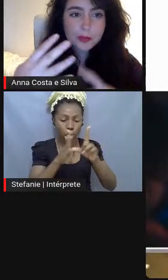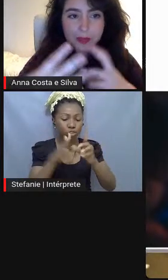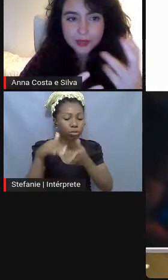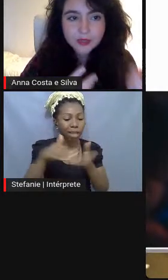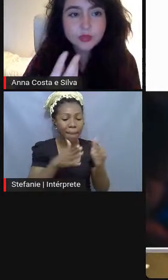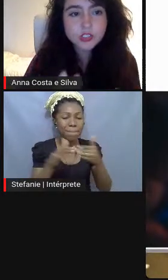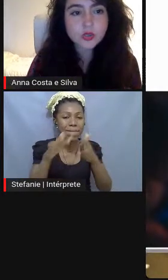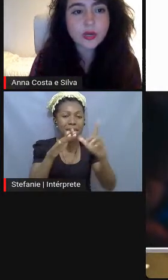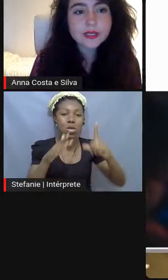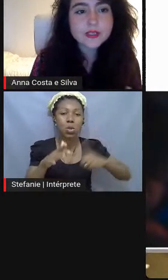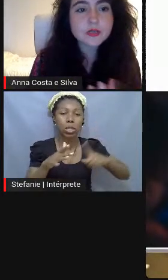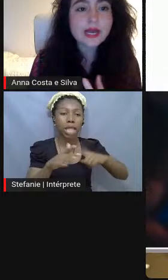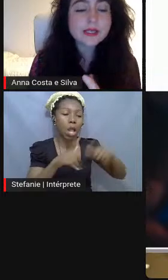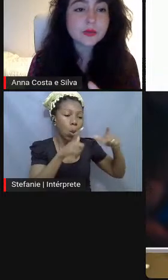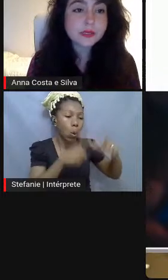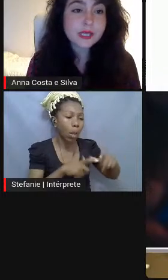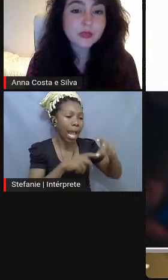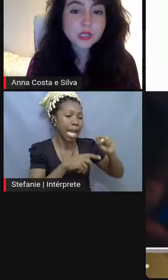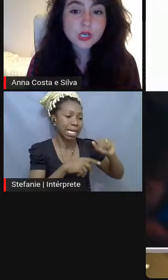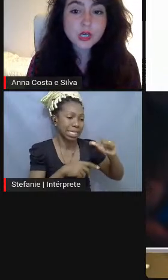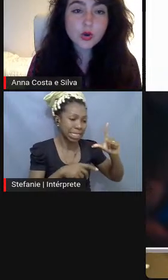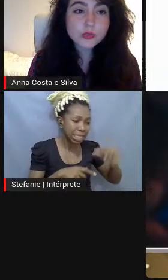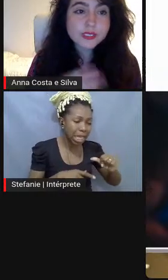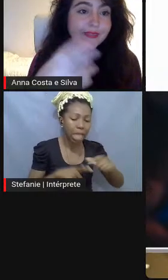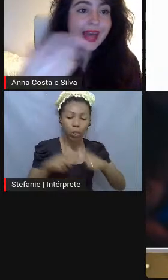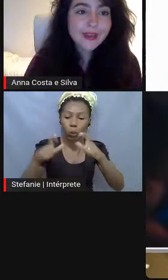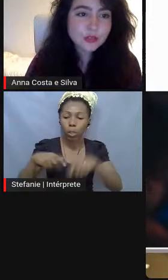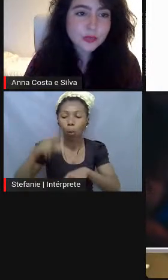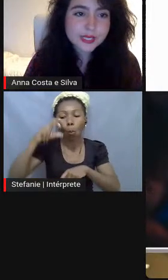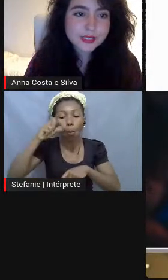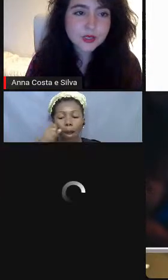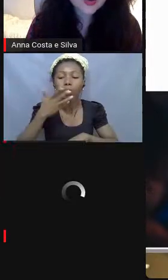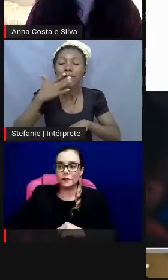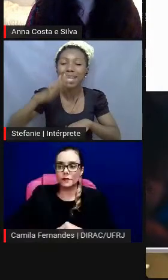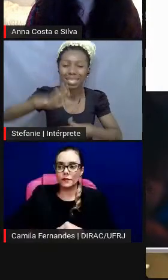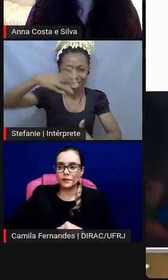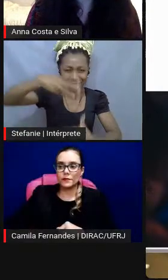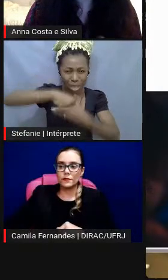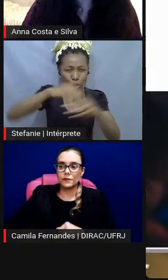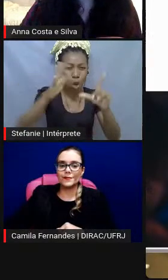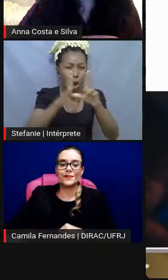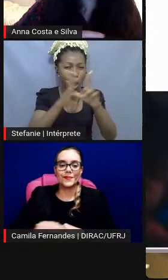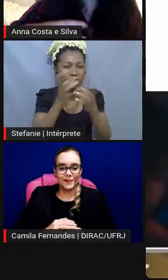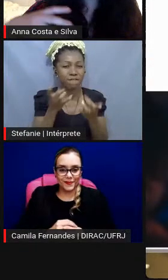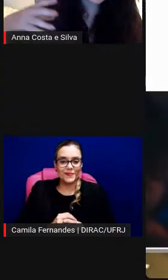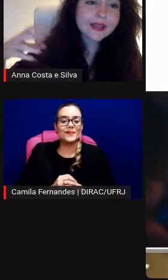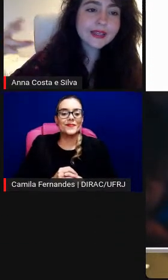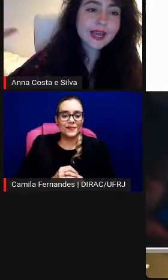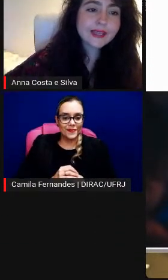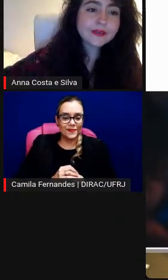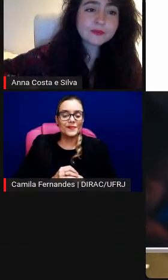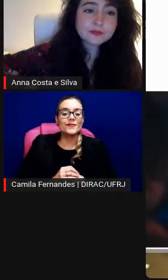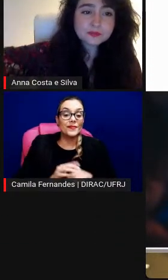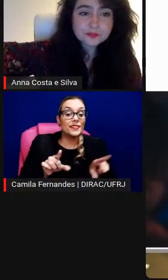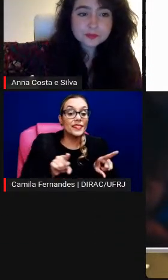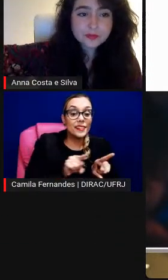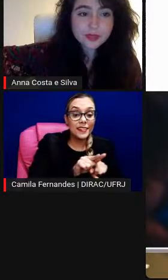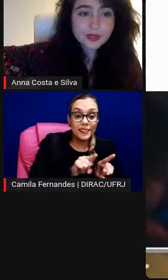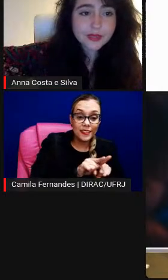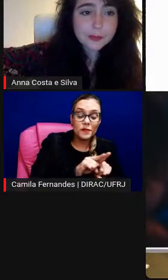isso ia permeando a história, né? Esses lugares eram pensados como cenários para esse encontro. E aí,